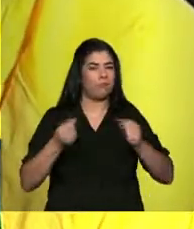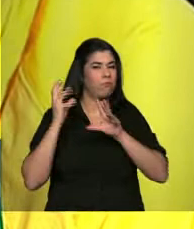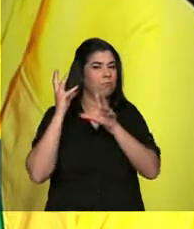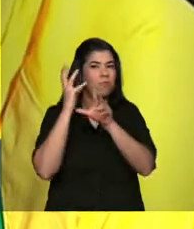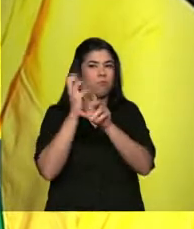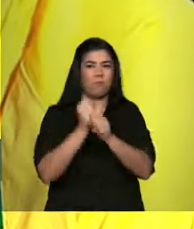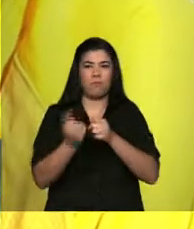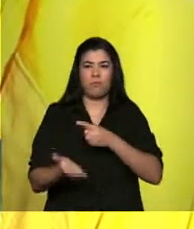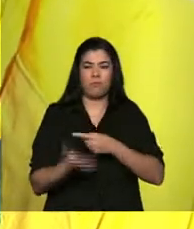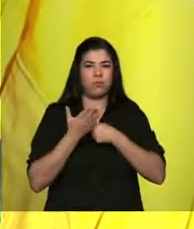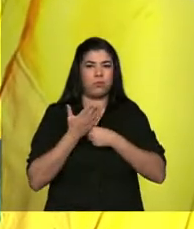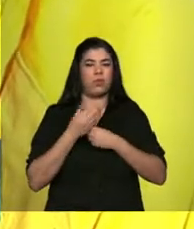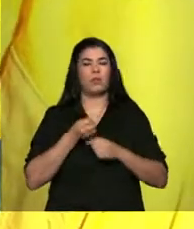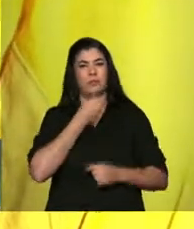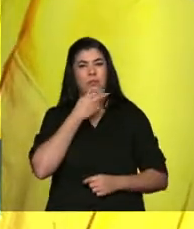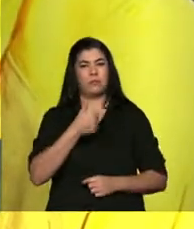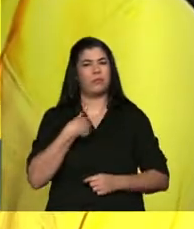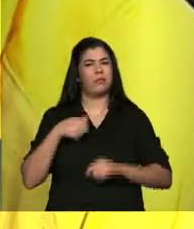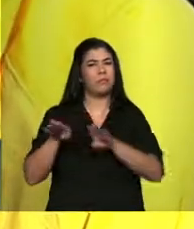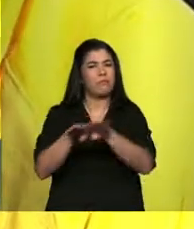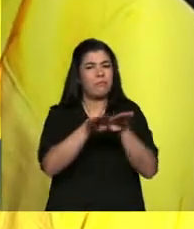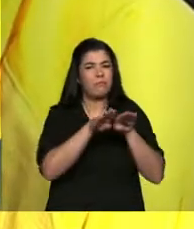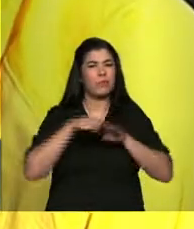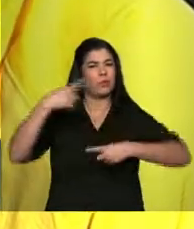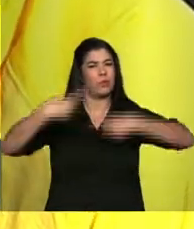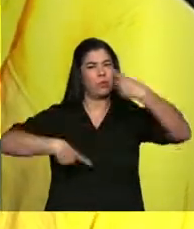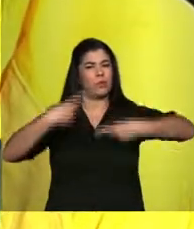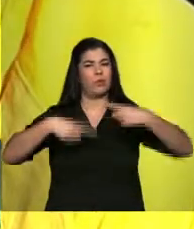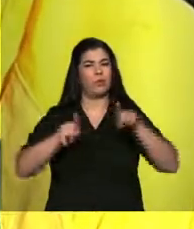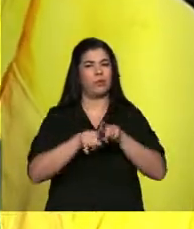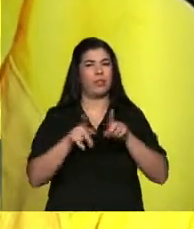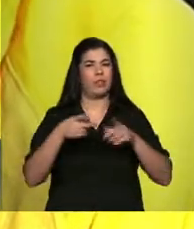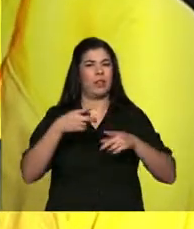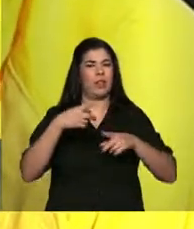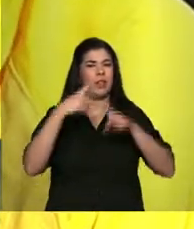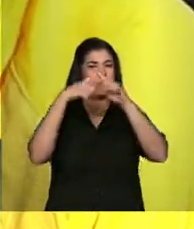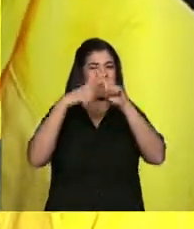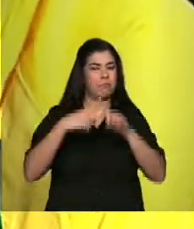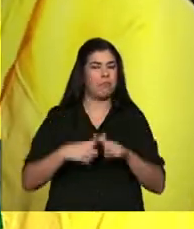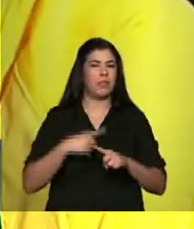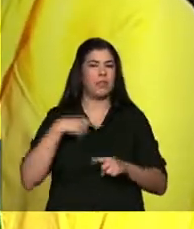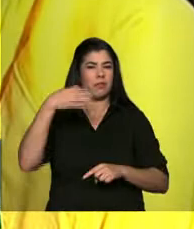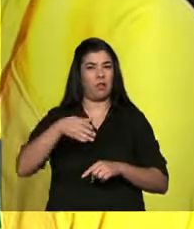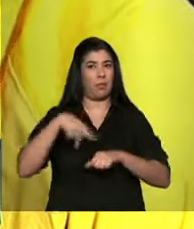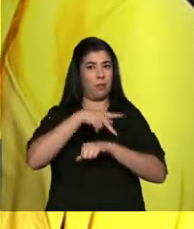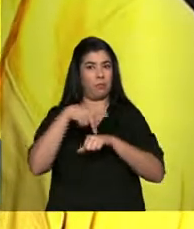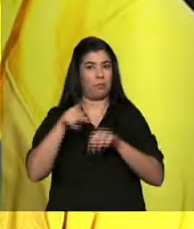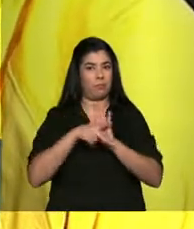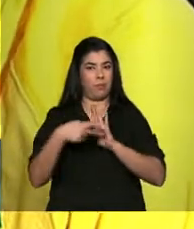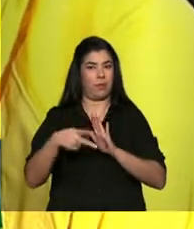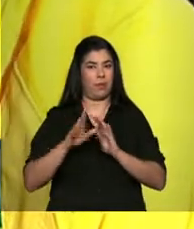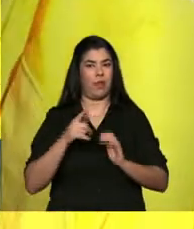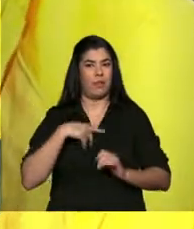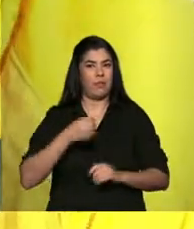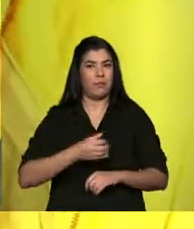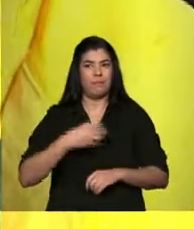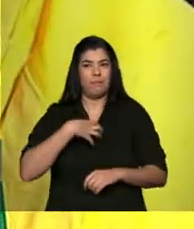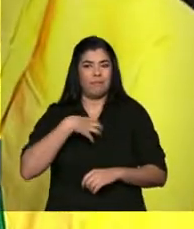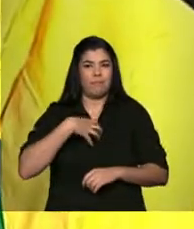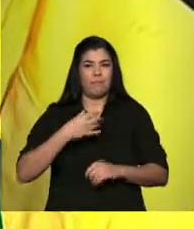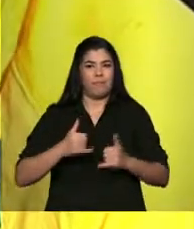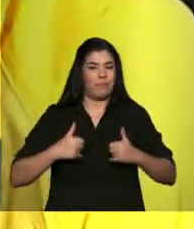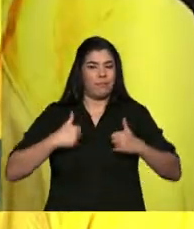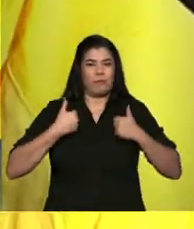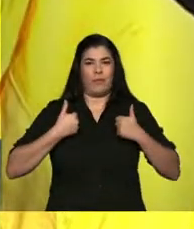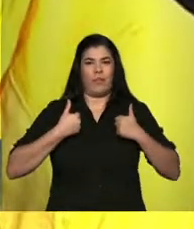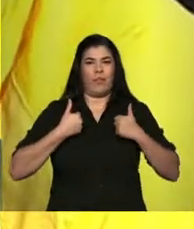a gente ter igualdade, né? Para estar disputando uma Paralimpíada no nosso país, que para mim seria uma